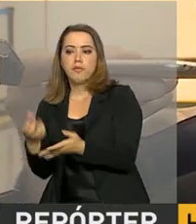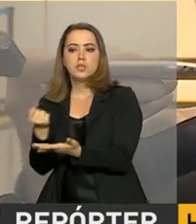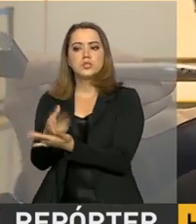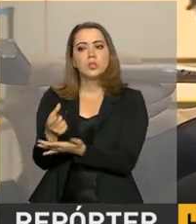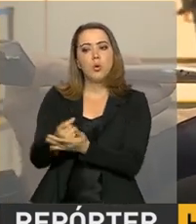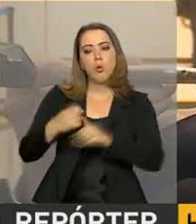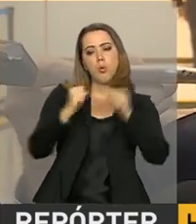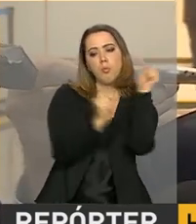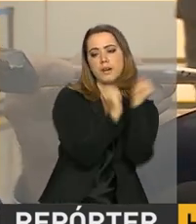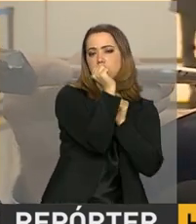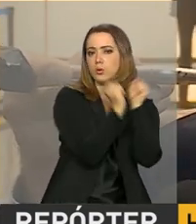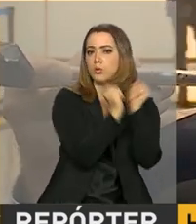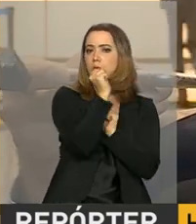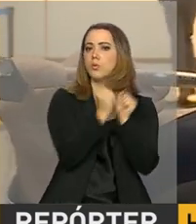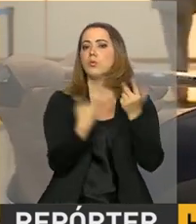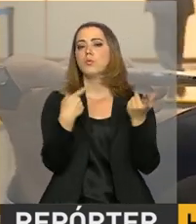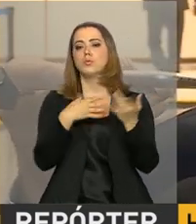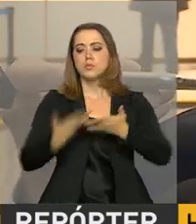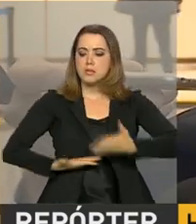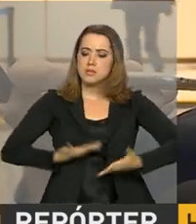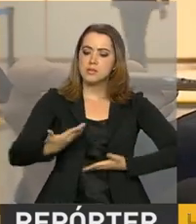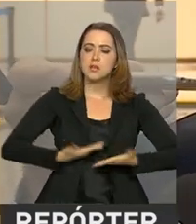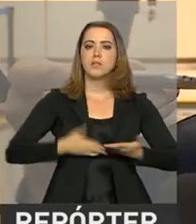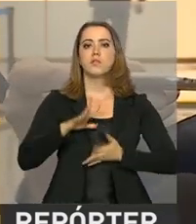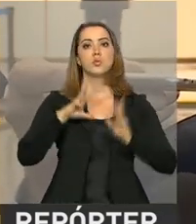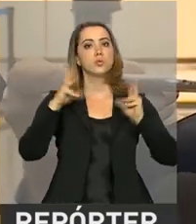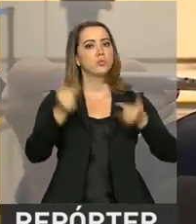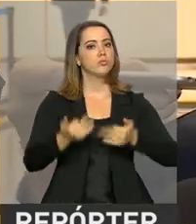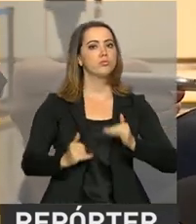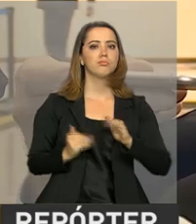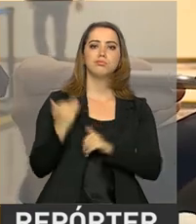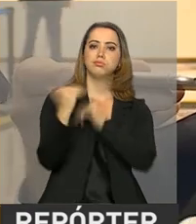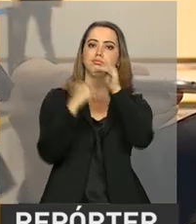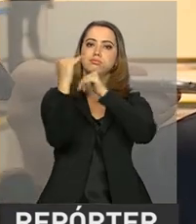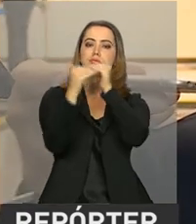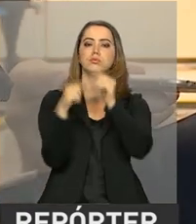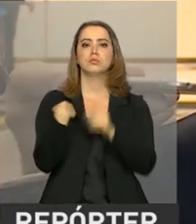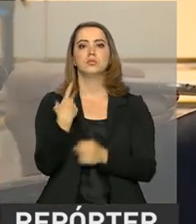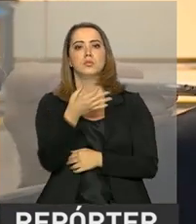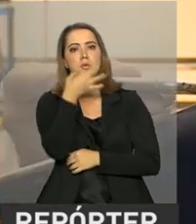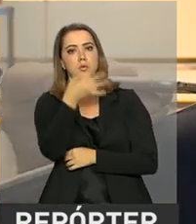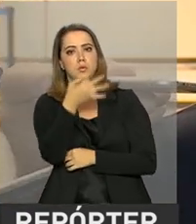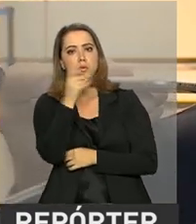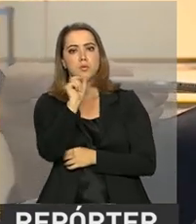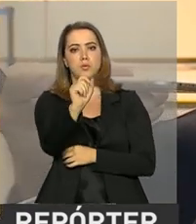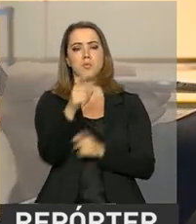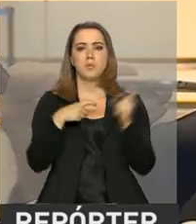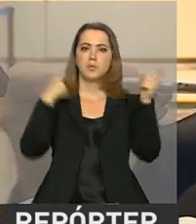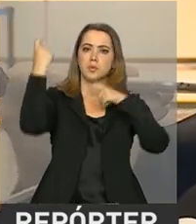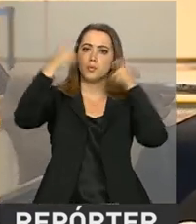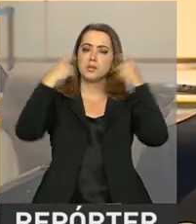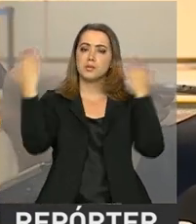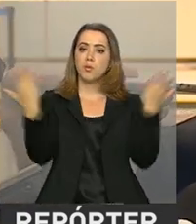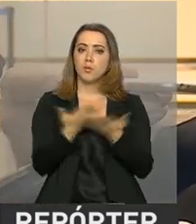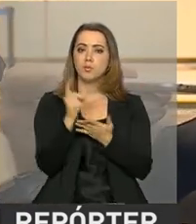da indústria dos serviços tudo aumentando eu acho que a maior preocupação